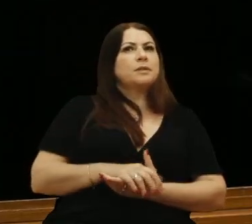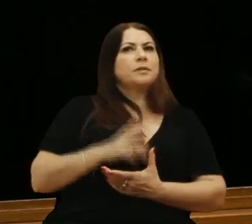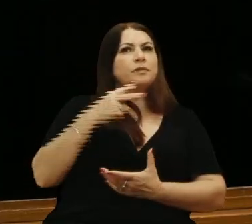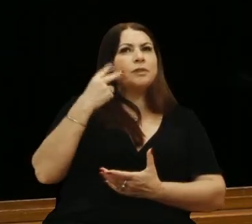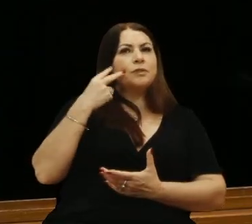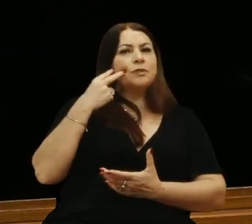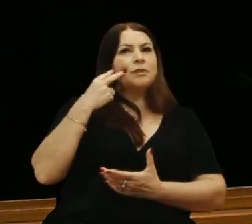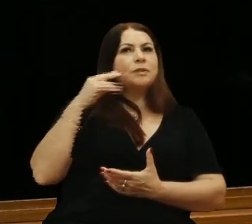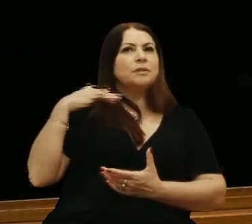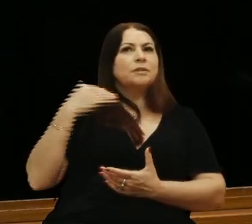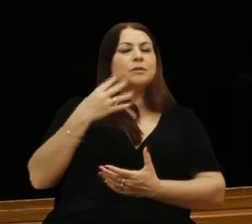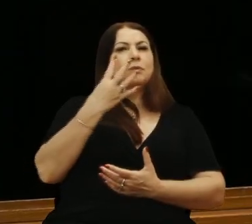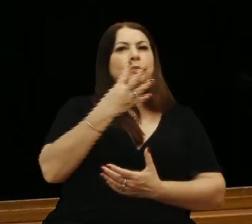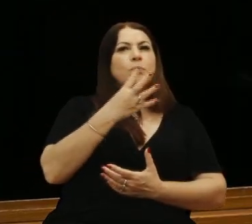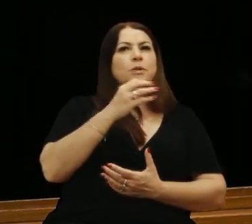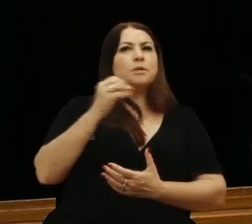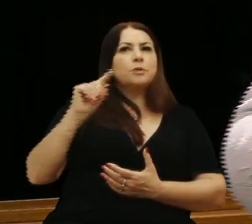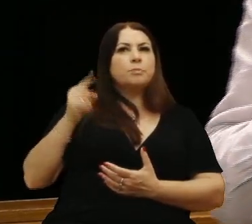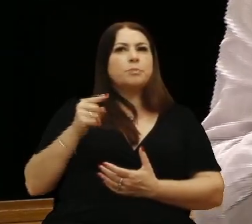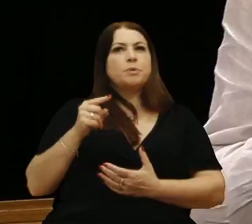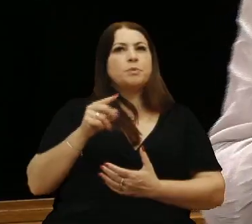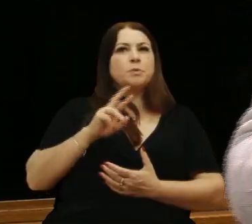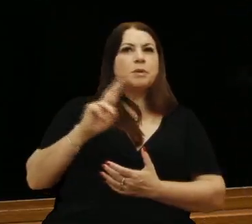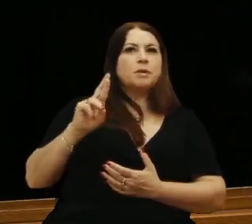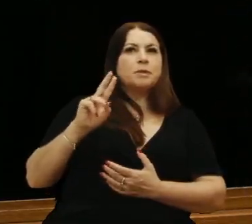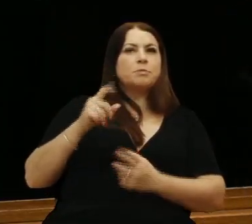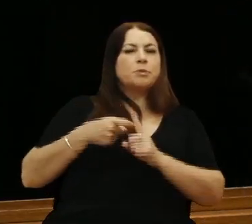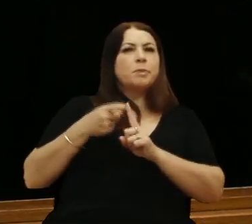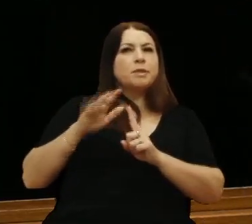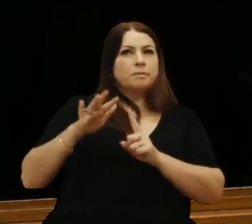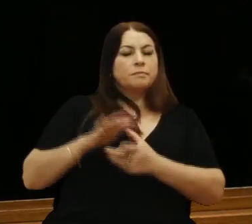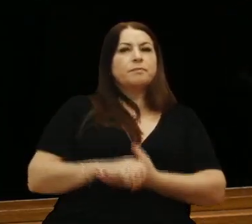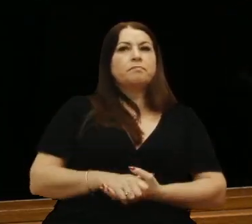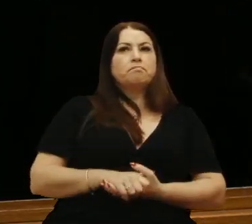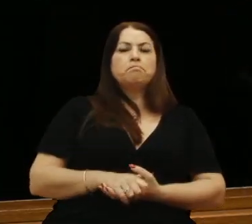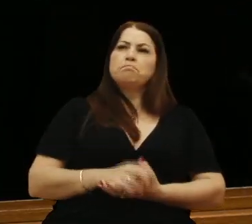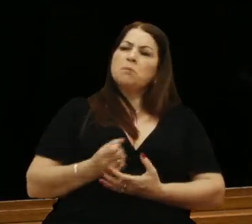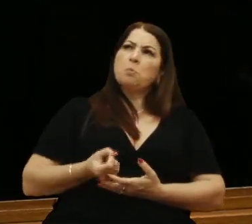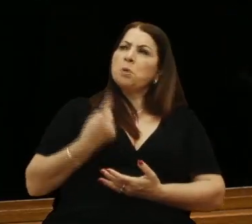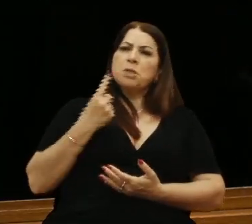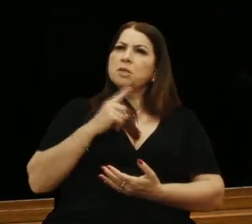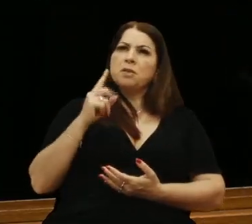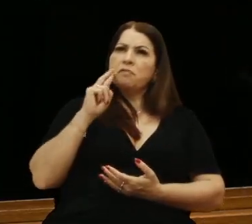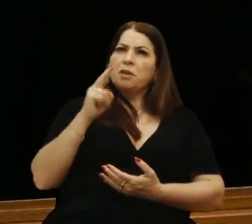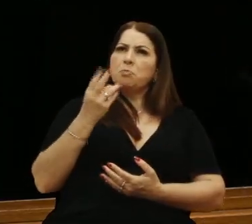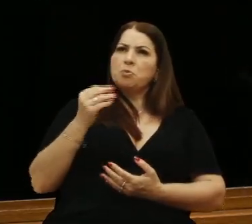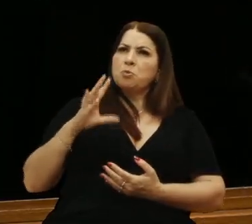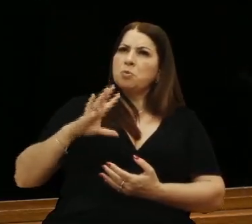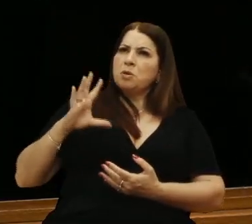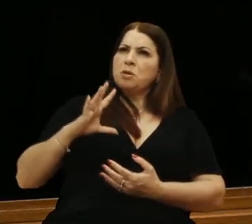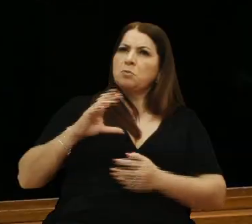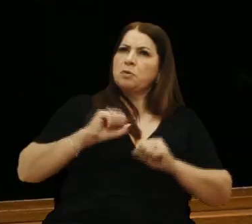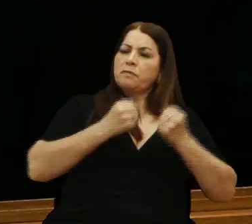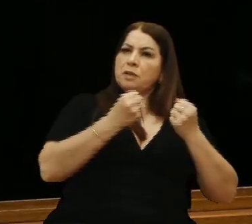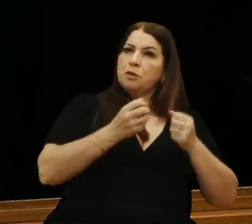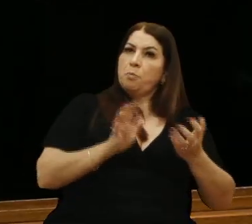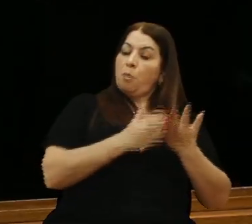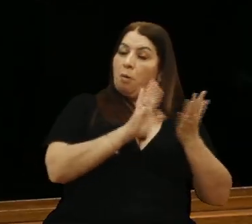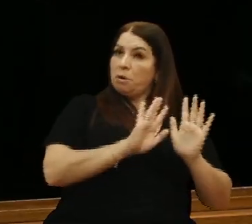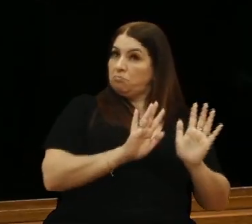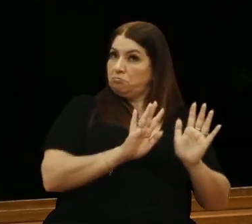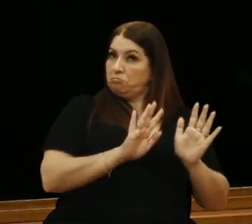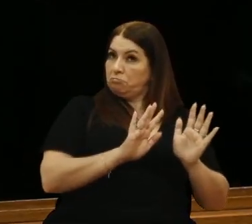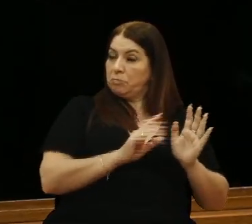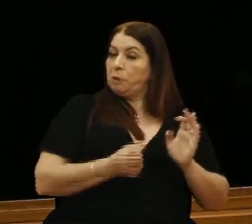Andressa? R$400 mil de média por mês. Não me estranha ver muito rico defendendo pobre. O que